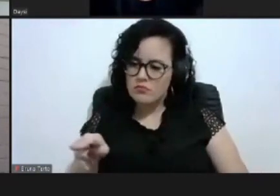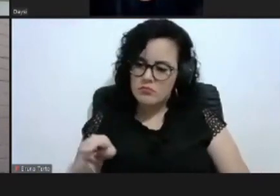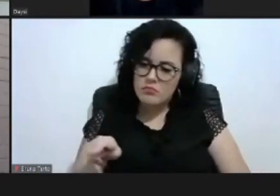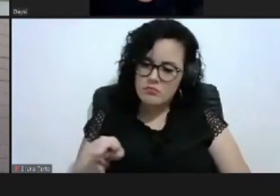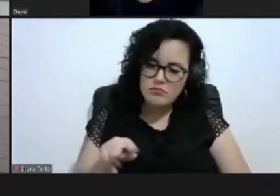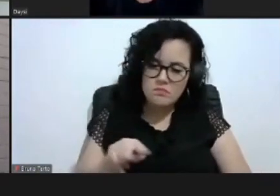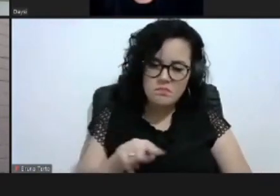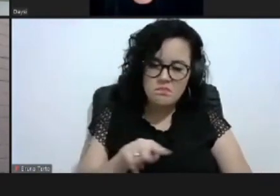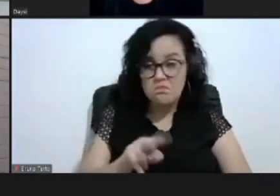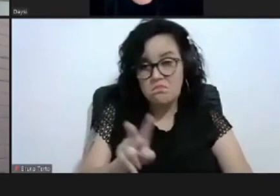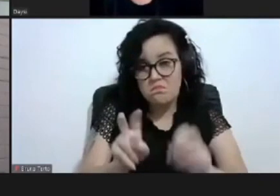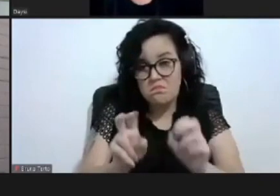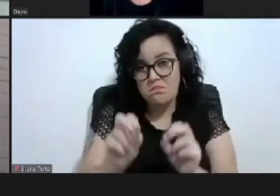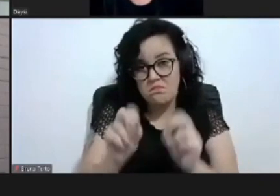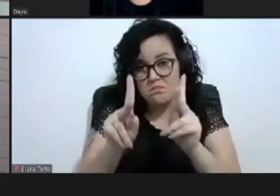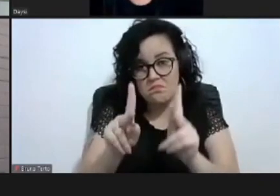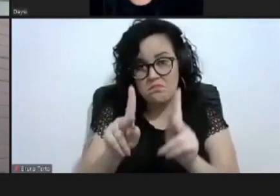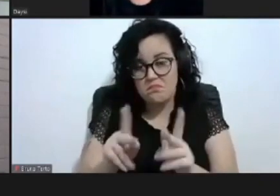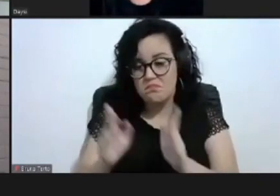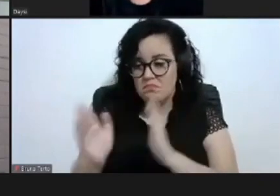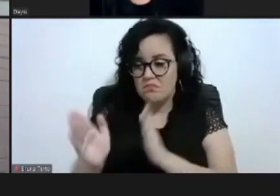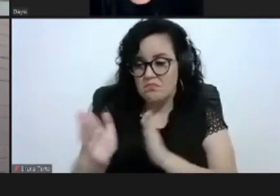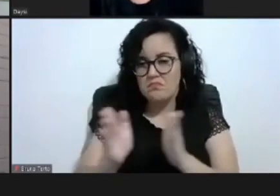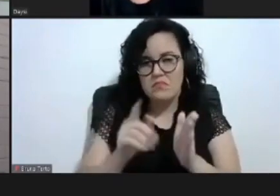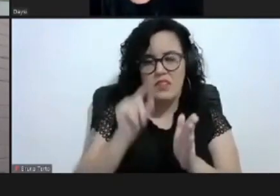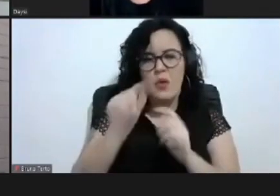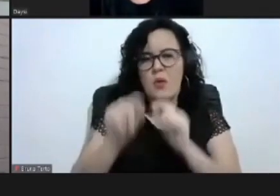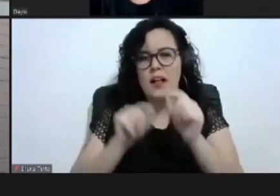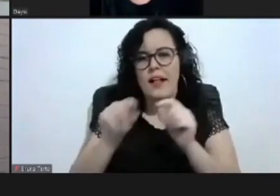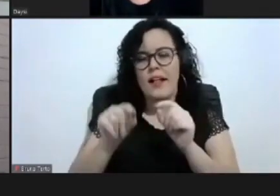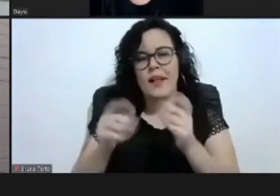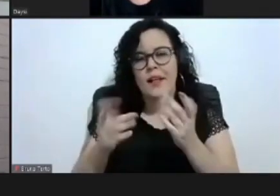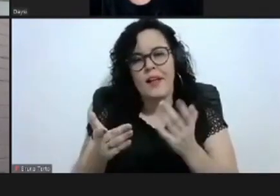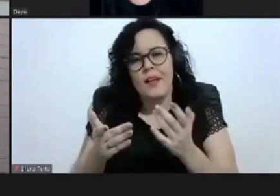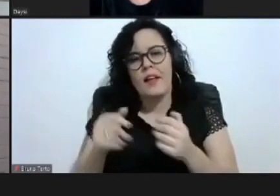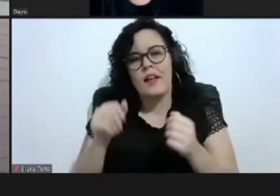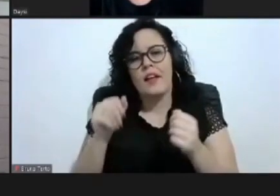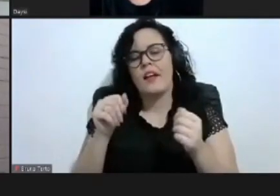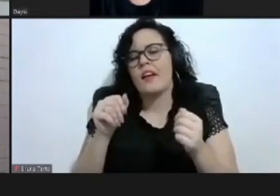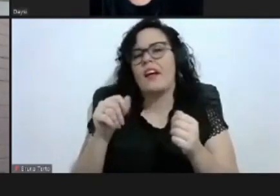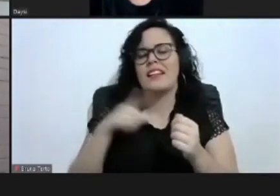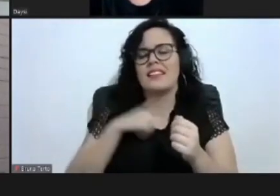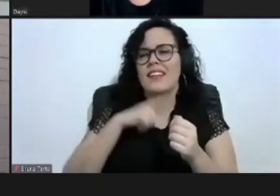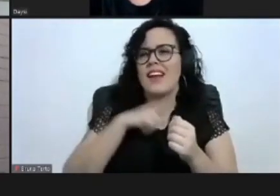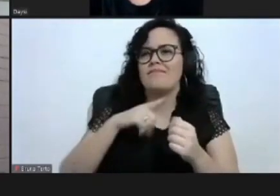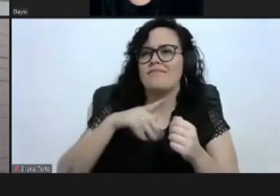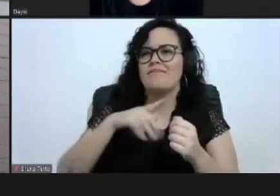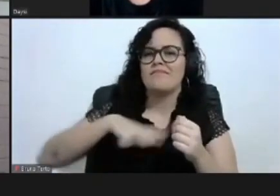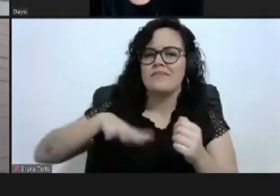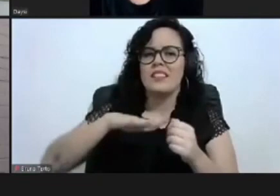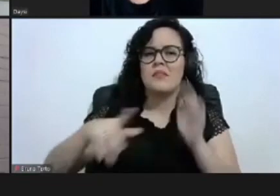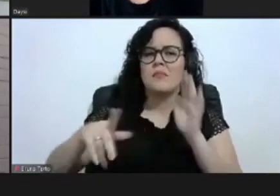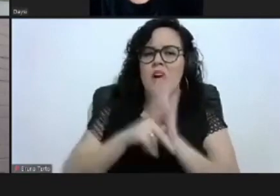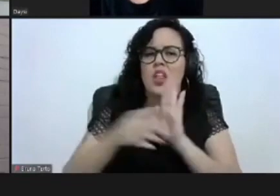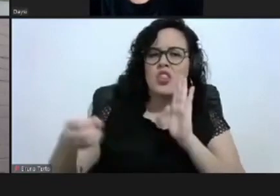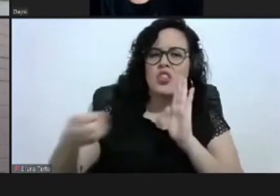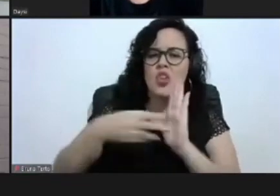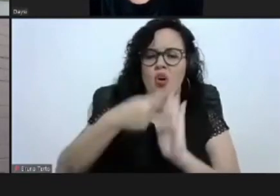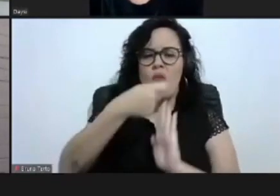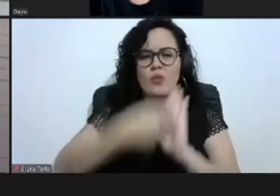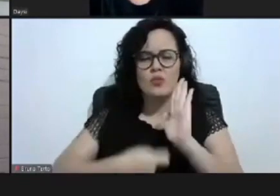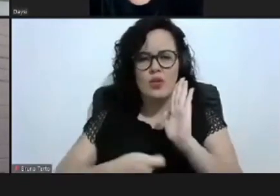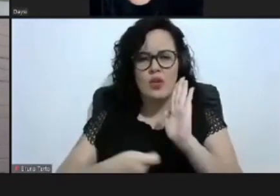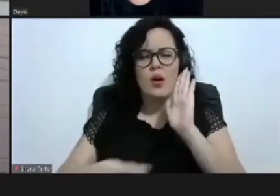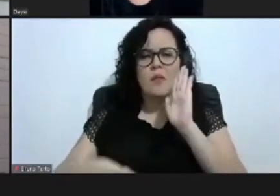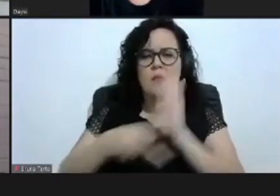enfim. Os primeiros títulos que apareciam eram os clássicos do neoliberalismo, os novos autores do neoliberalismo,